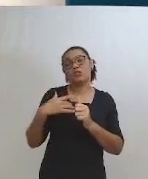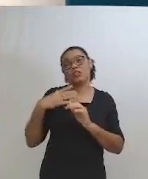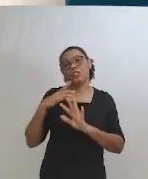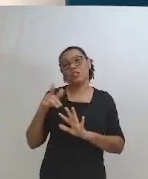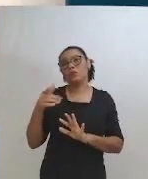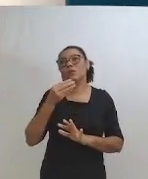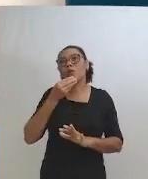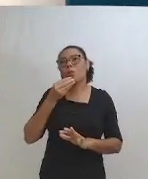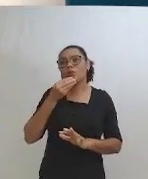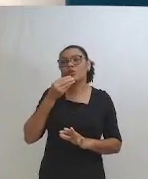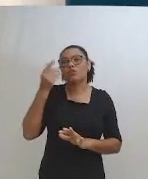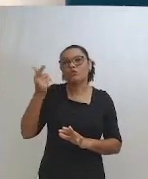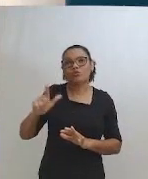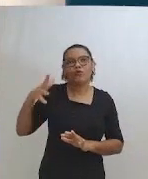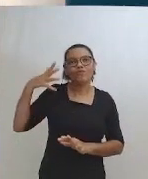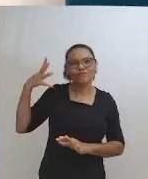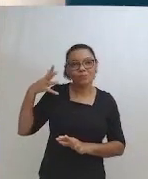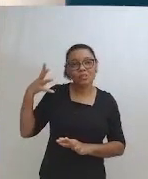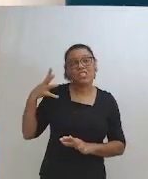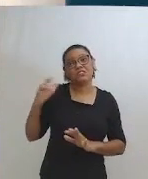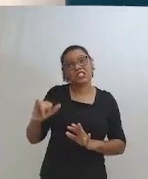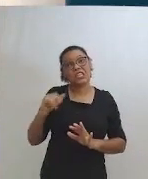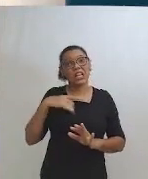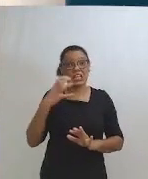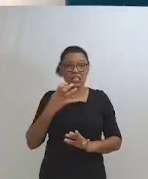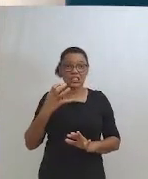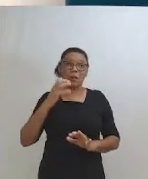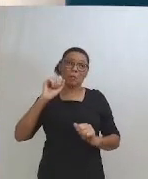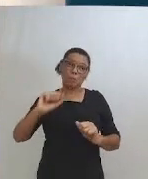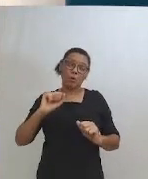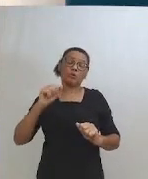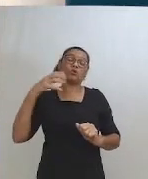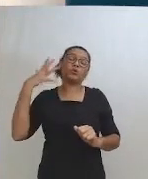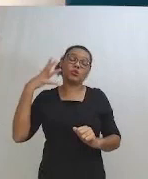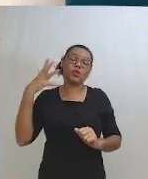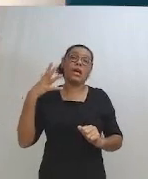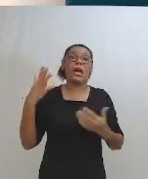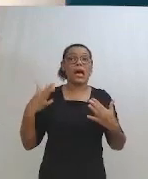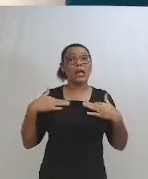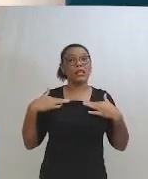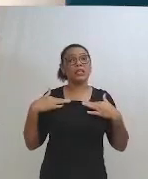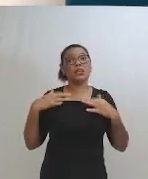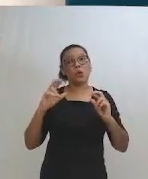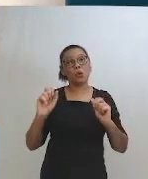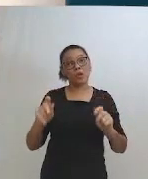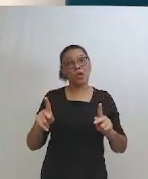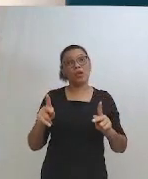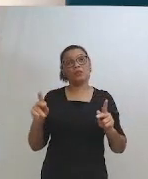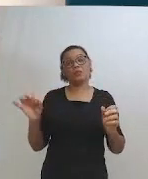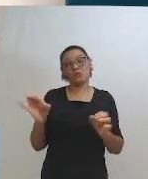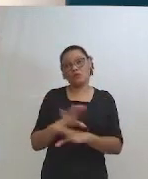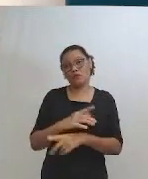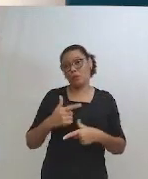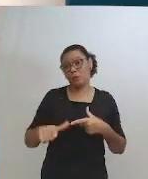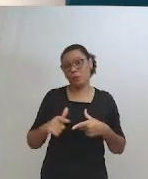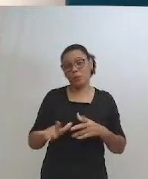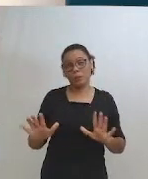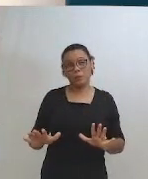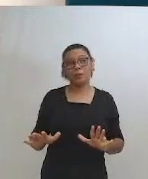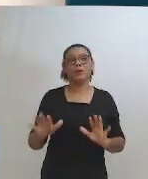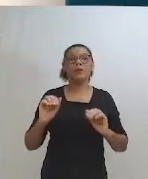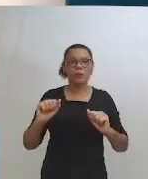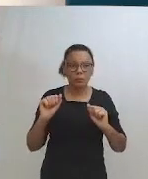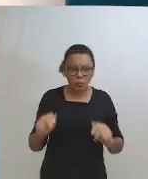queira, ele possa falar. E aí, por mim, estaria suprido esse problema, e a gente tocaria... Pode ficar assim. Ele estava presente,